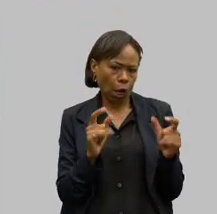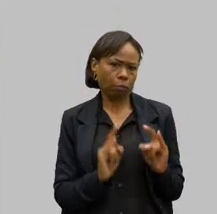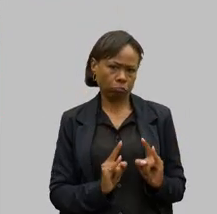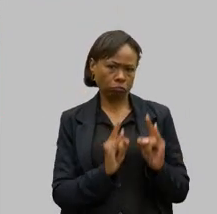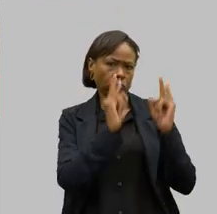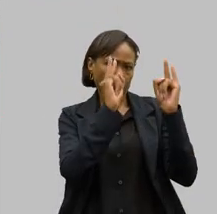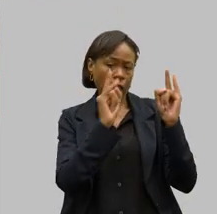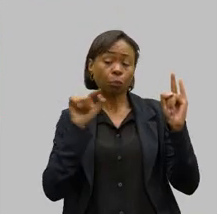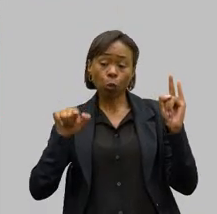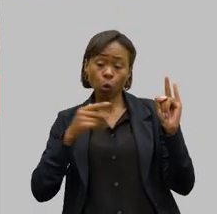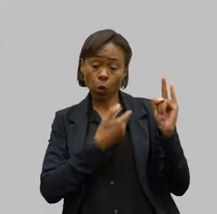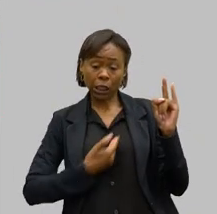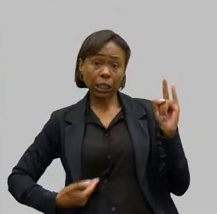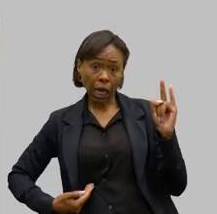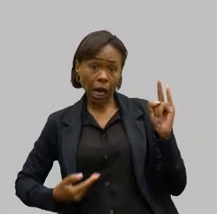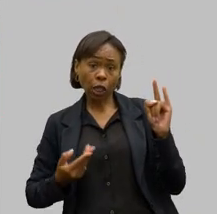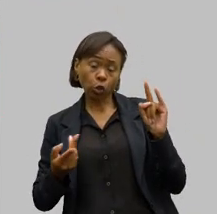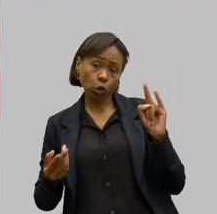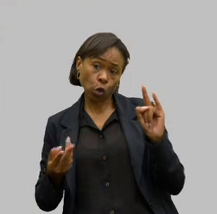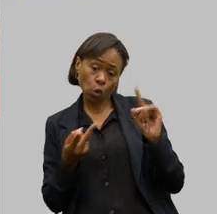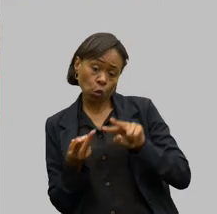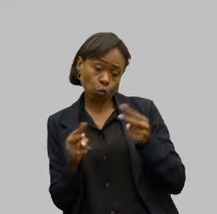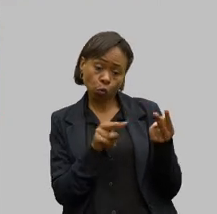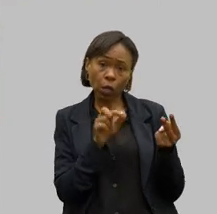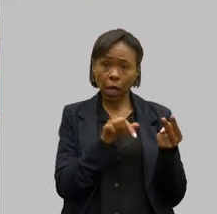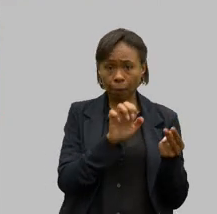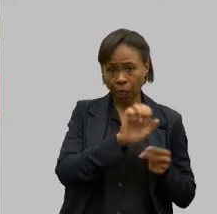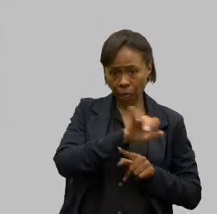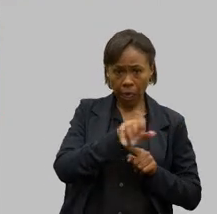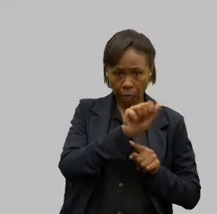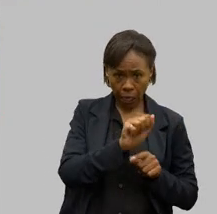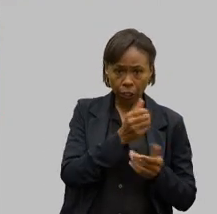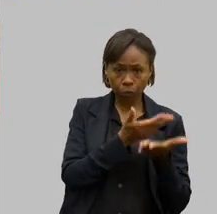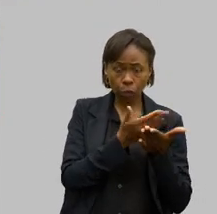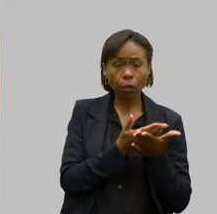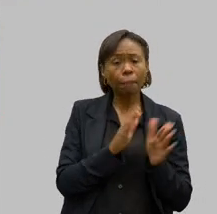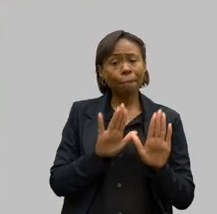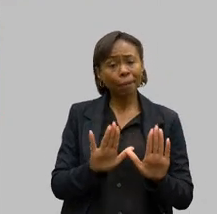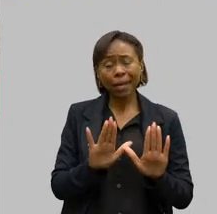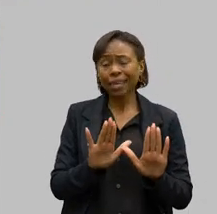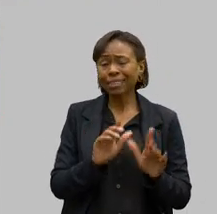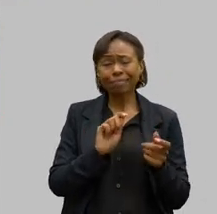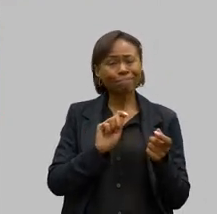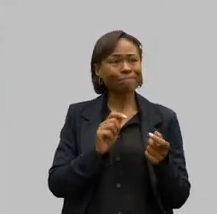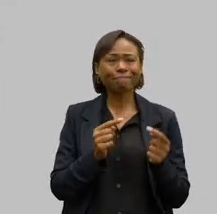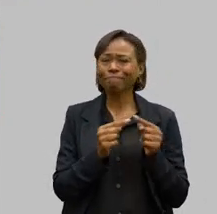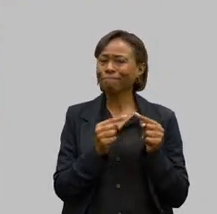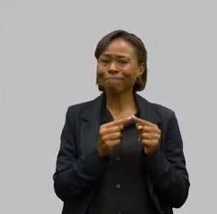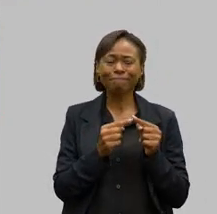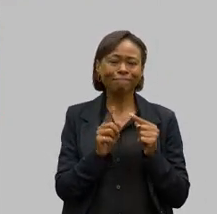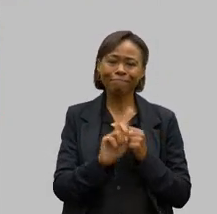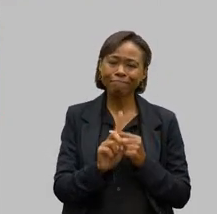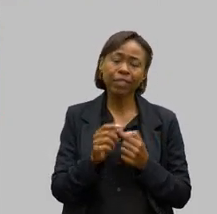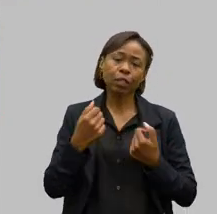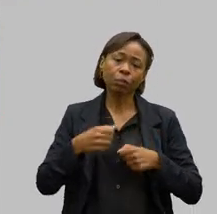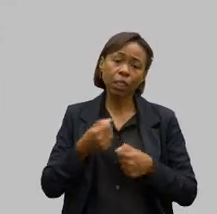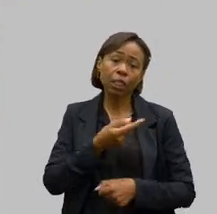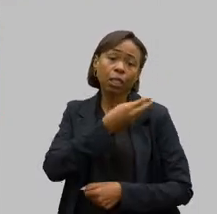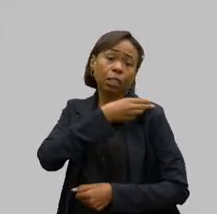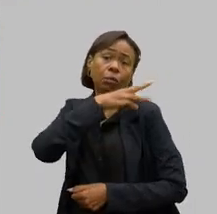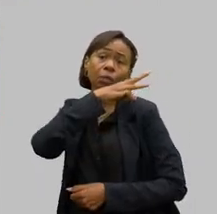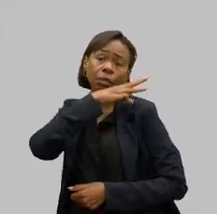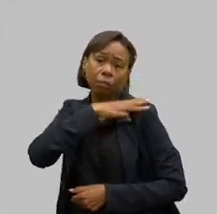faça eja, mas que não é adequado. A gente precisa intensificar o ensino médio nessas escolas, o ensino médio regular,